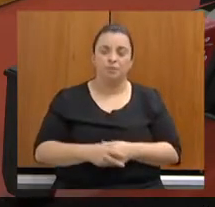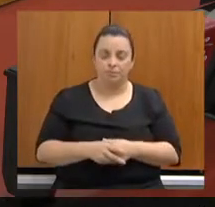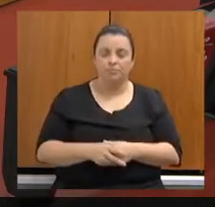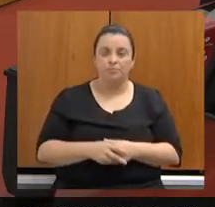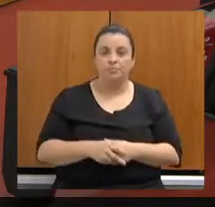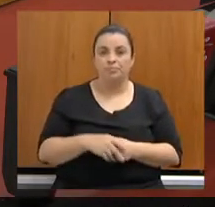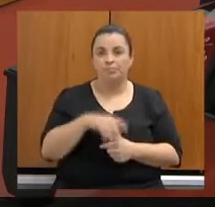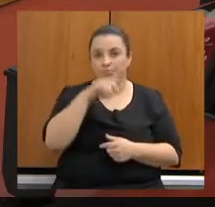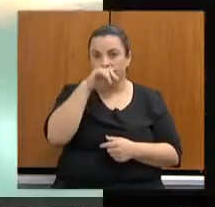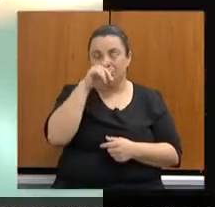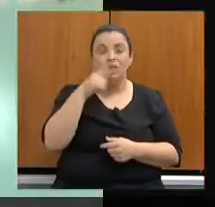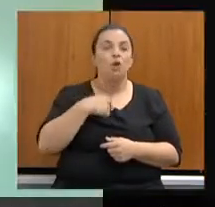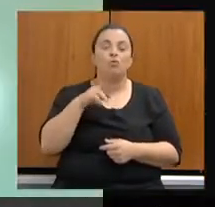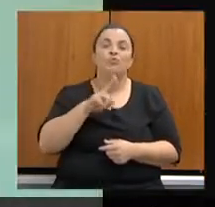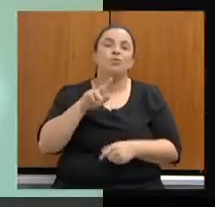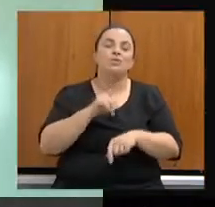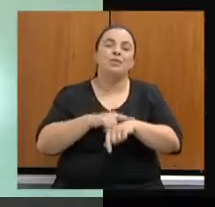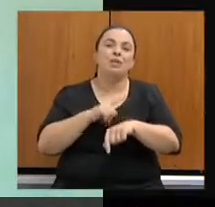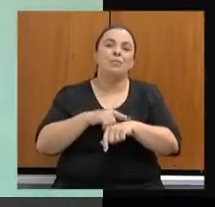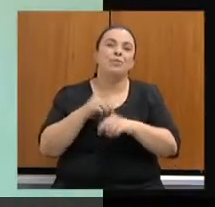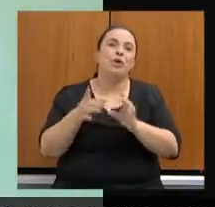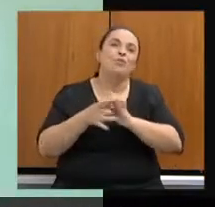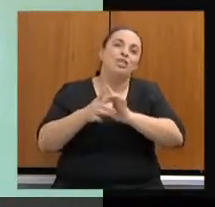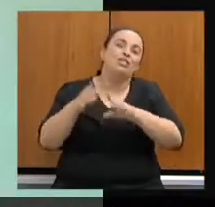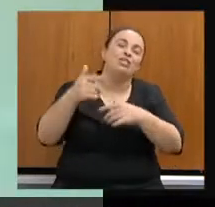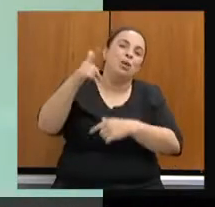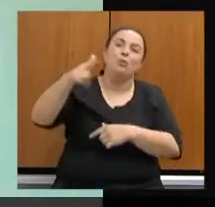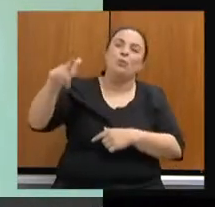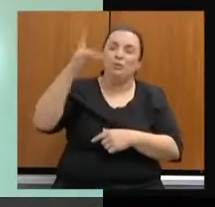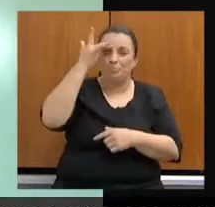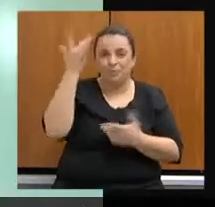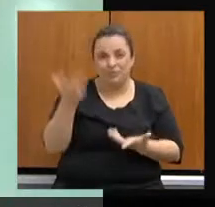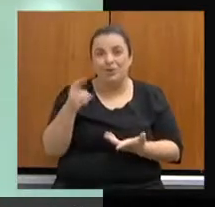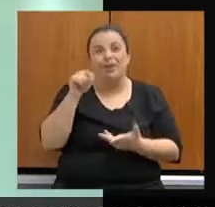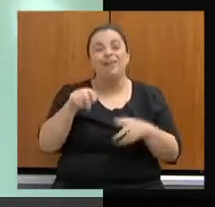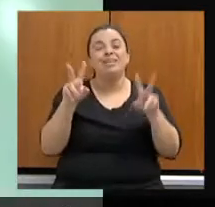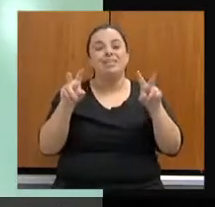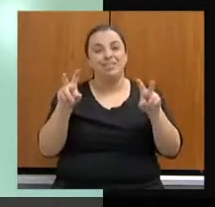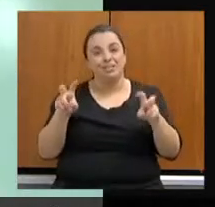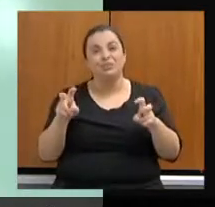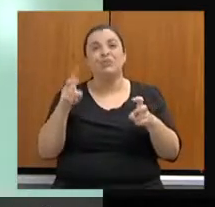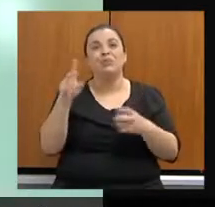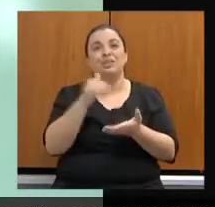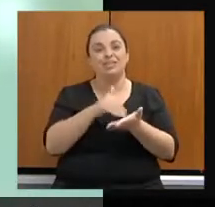nem vou usar o tempo não vou deixar de crédito que